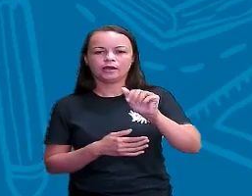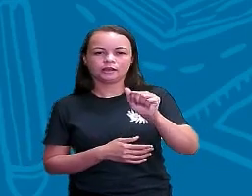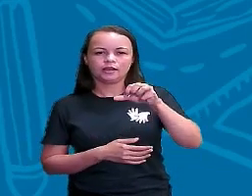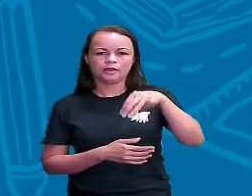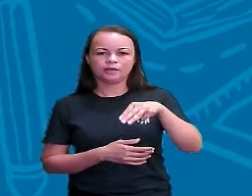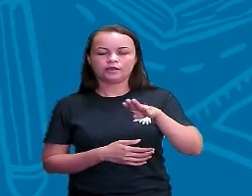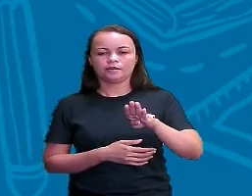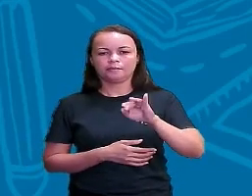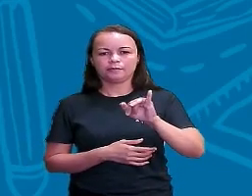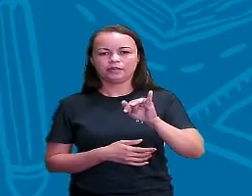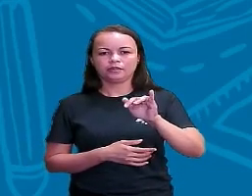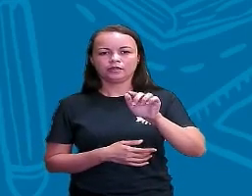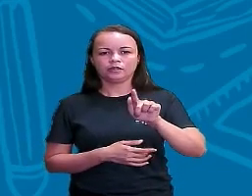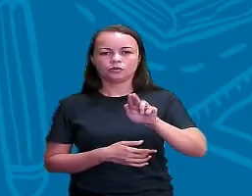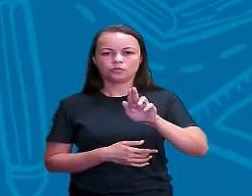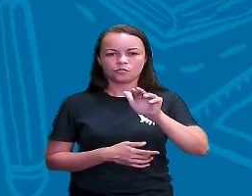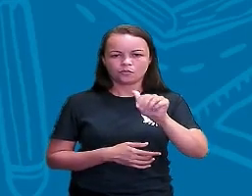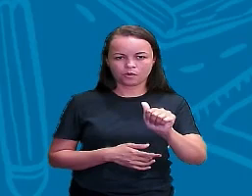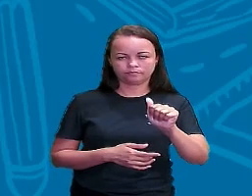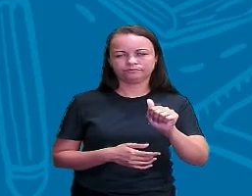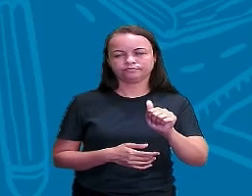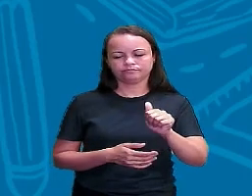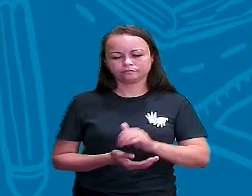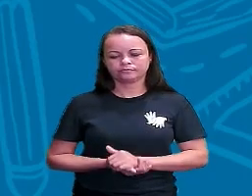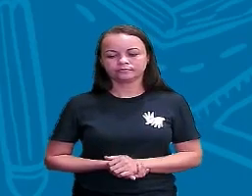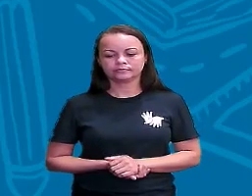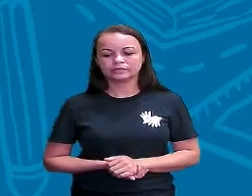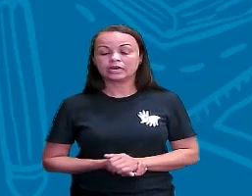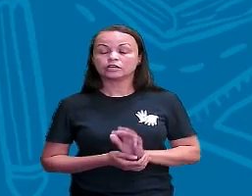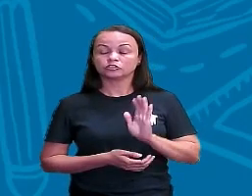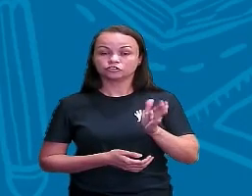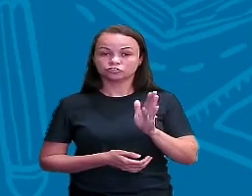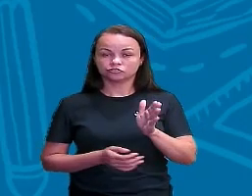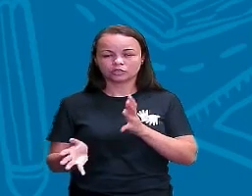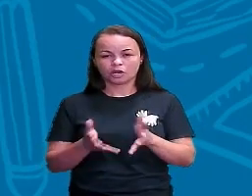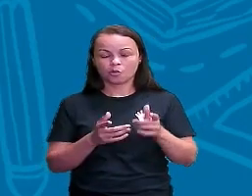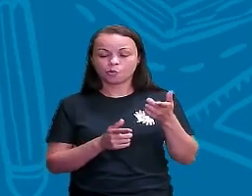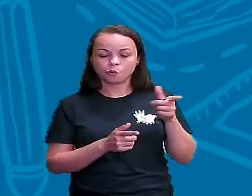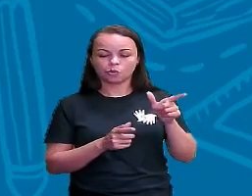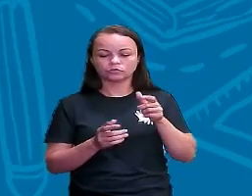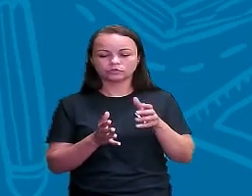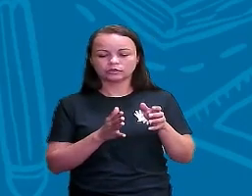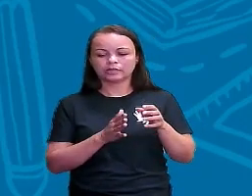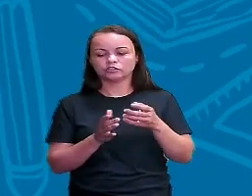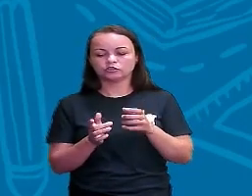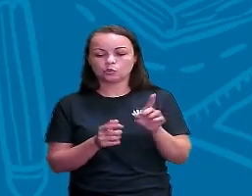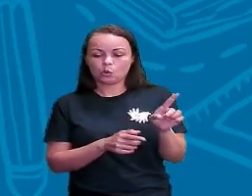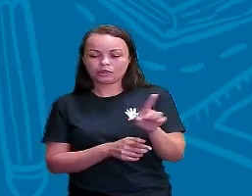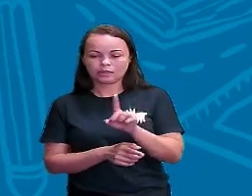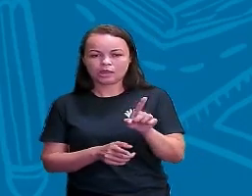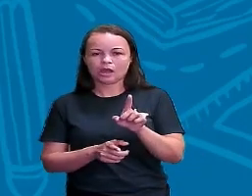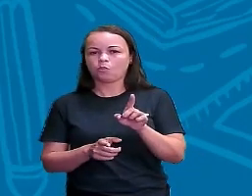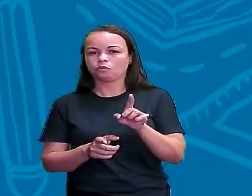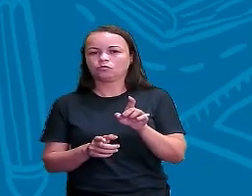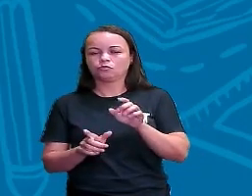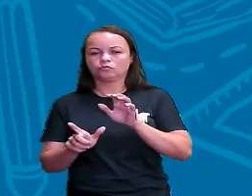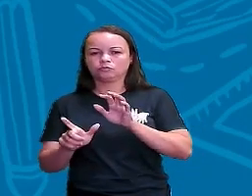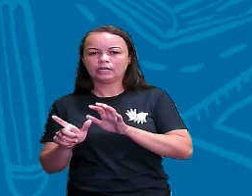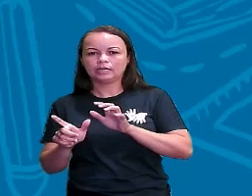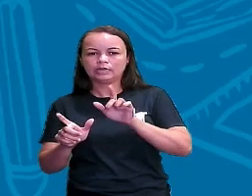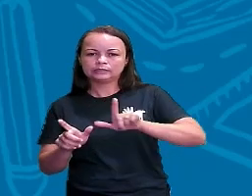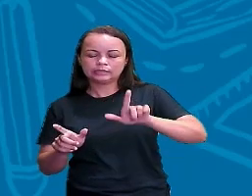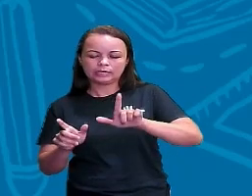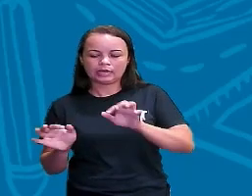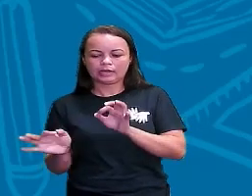Já o texto não literário, ele tem a ênfase aí, está no conteúdo, ou seja, na informação.